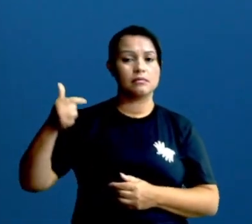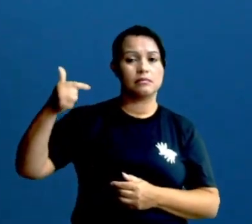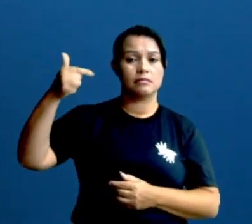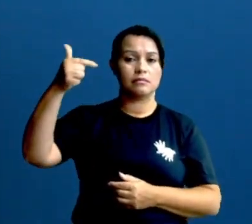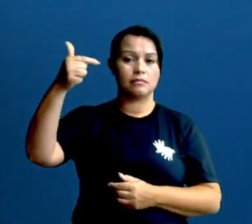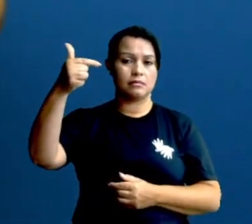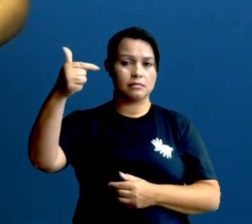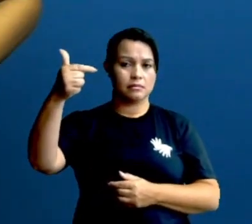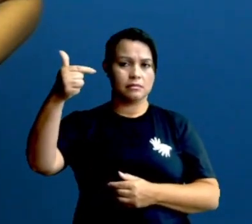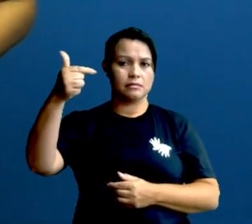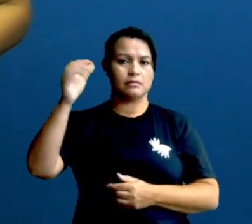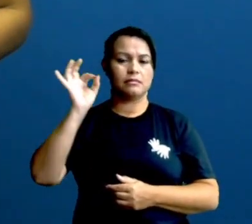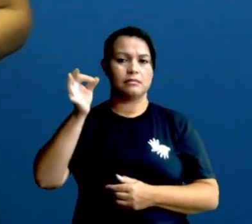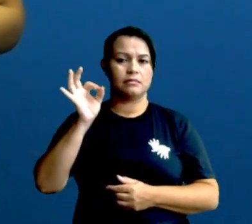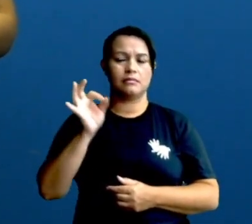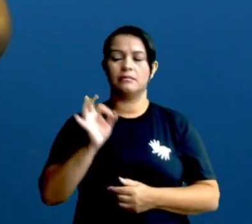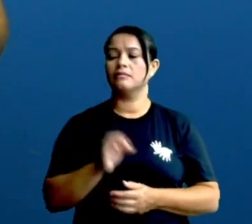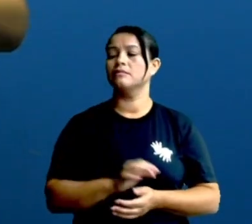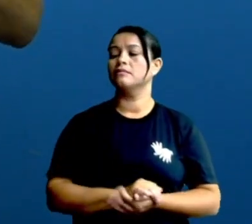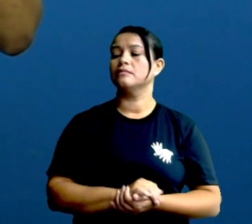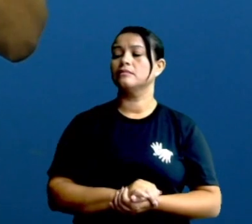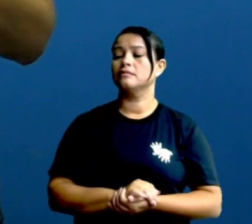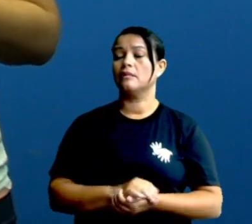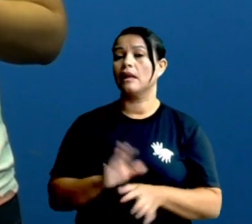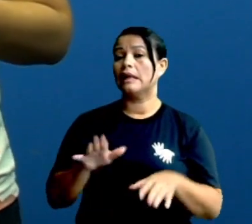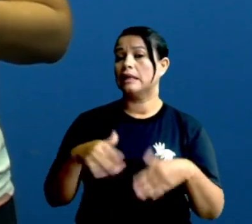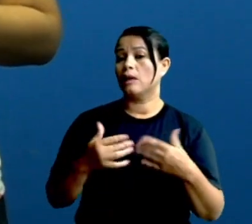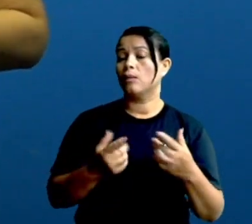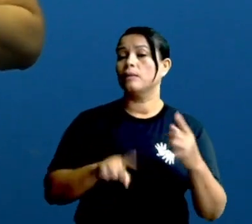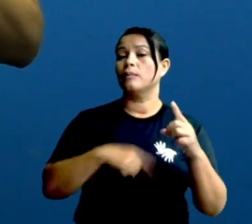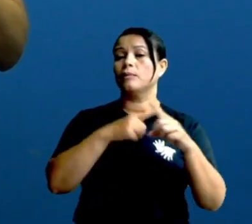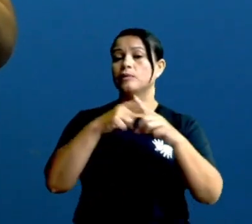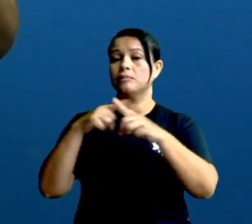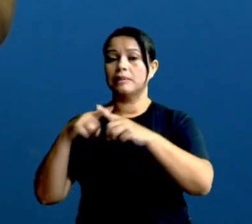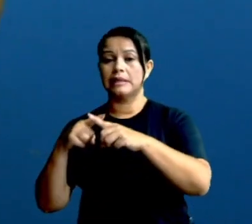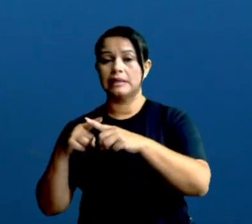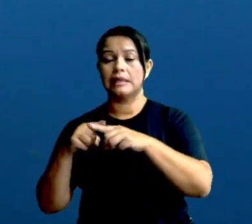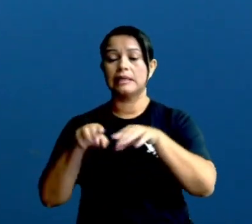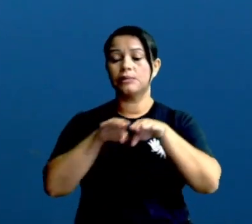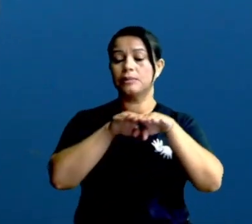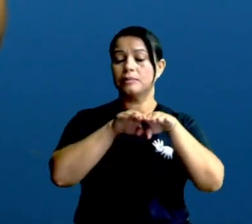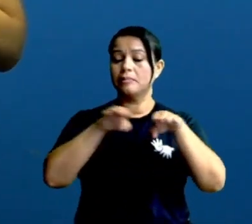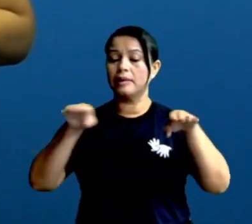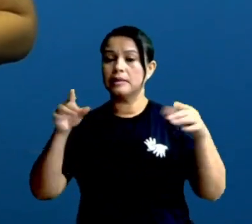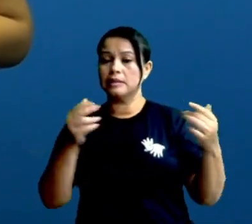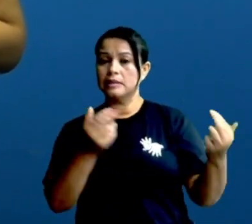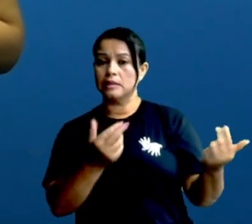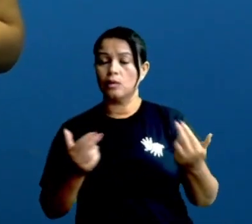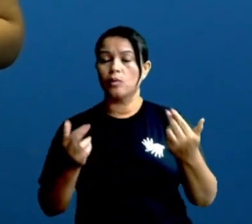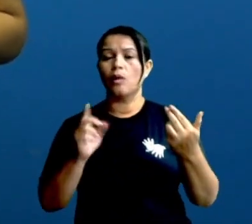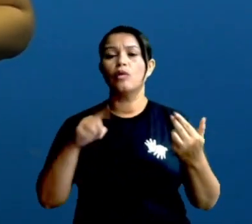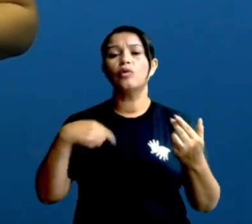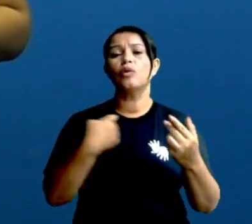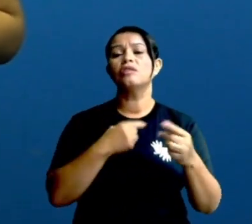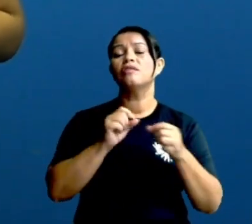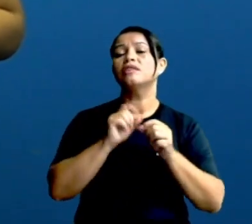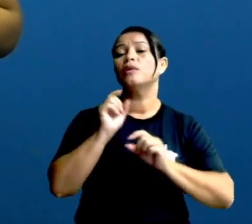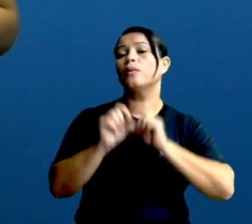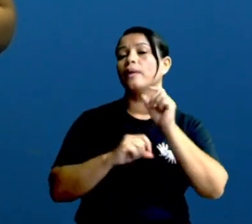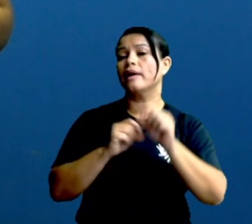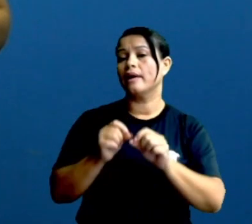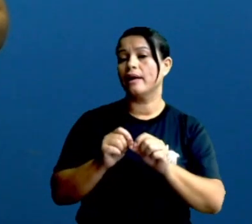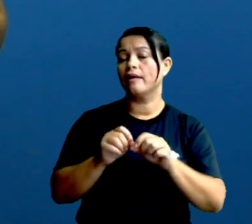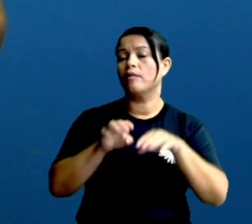6 elevado a 2. Tá certo, pessoal? Então, na multiplicação de bases iguais, o que é que nós vamos fazer? Nós